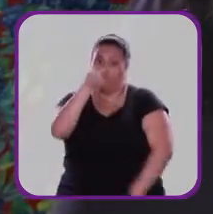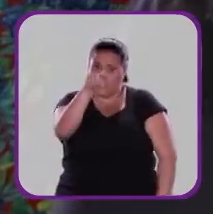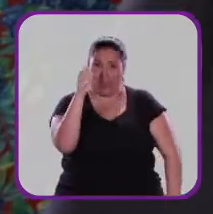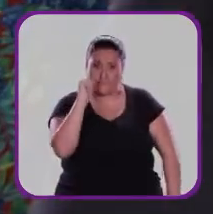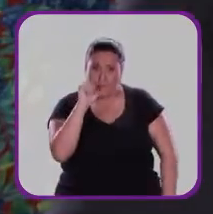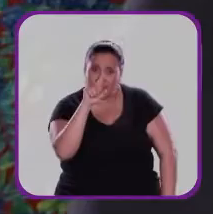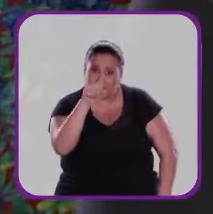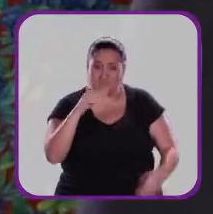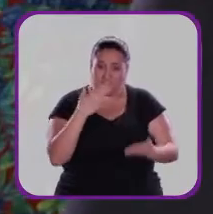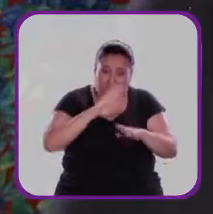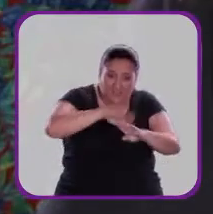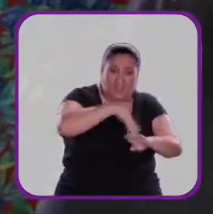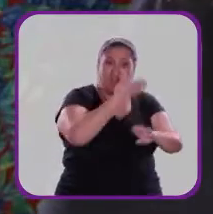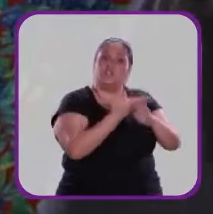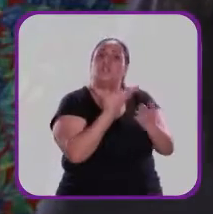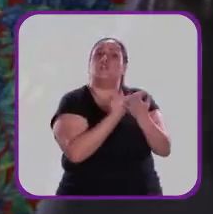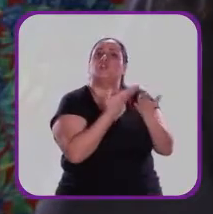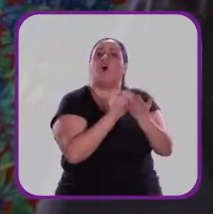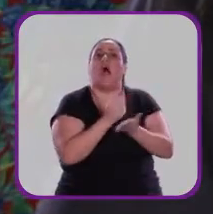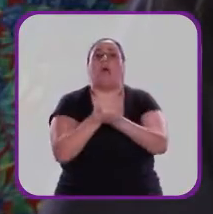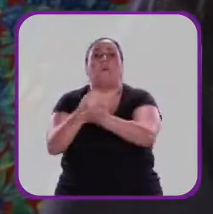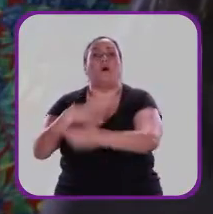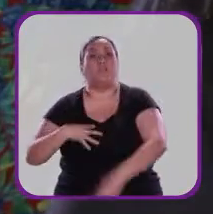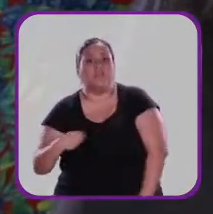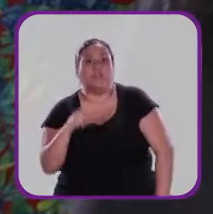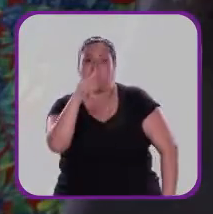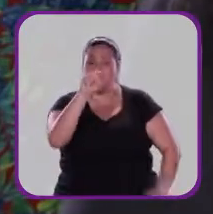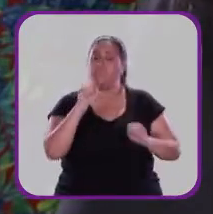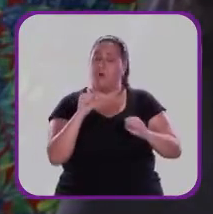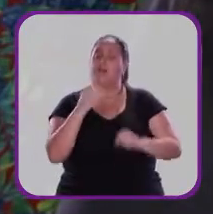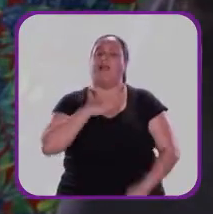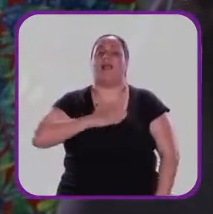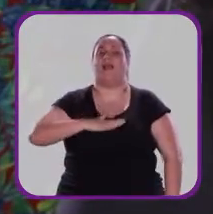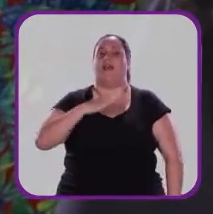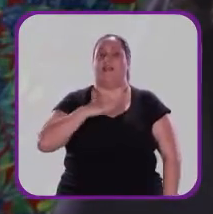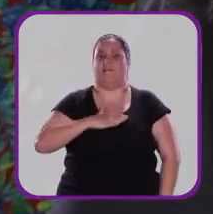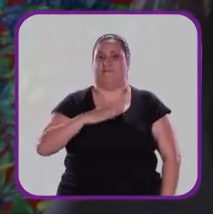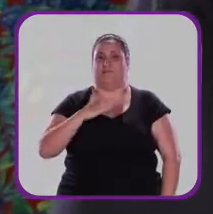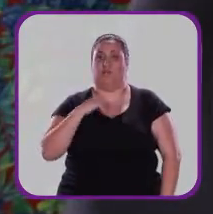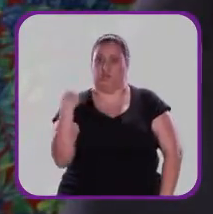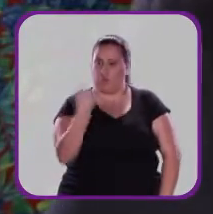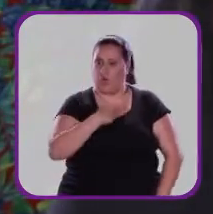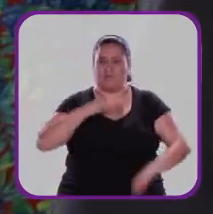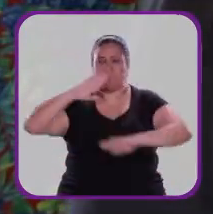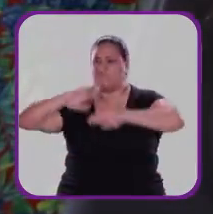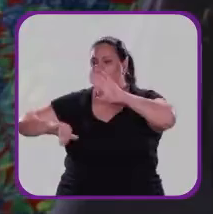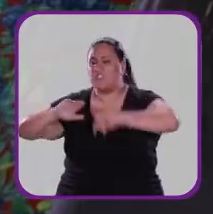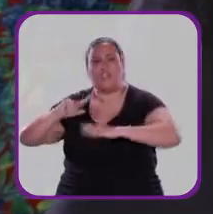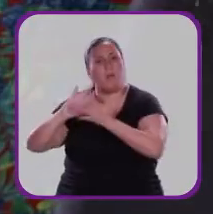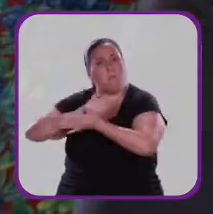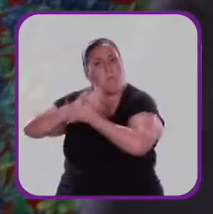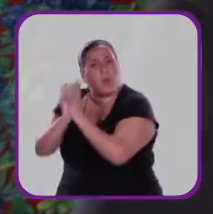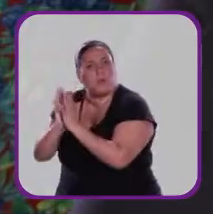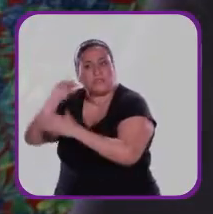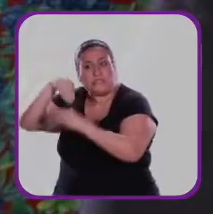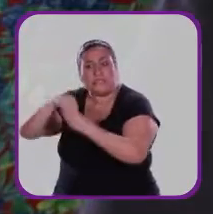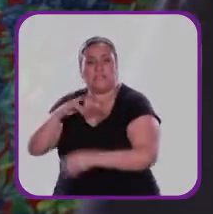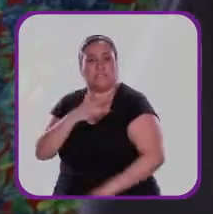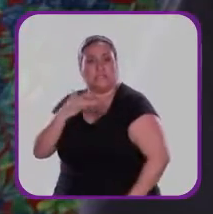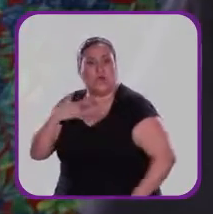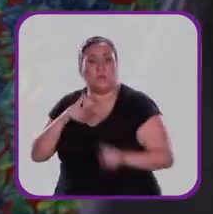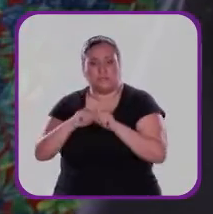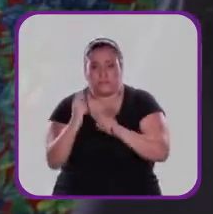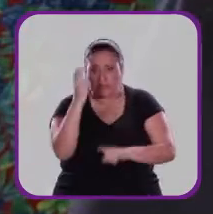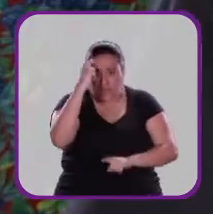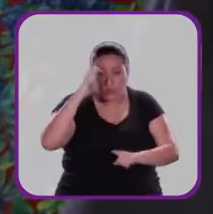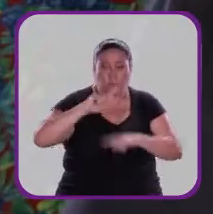Você, mãe, que hoje fica na escola por falta de apoio ao seu filho, vai poder ficar tranquila. Vamos remover as barreiras na saúde, na educação e